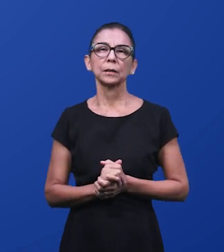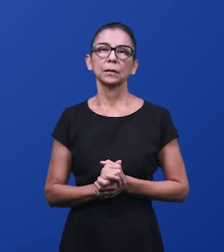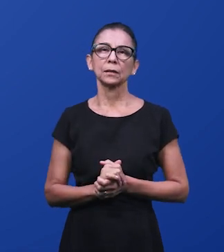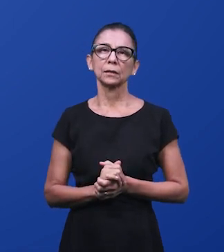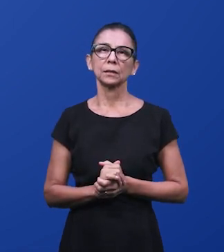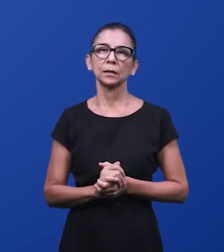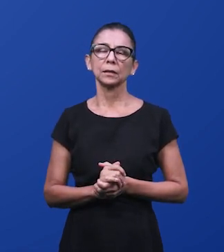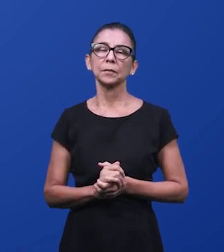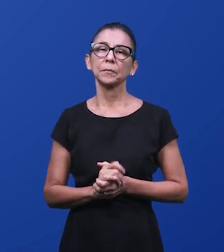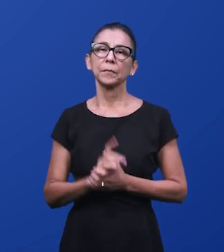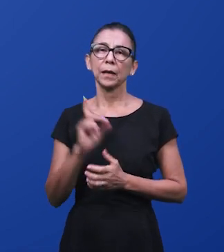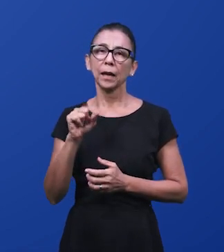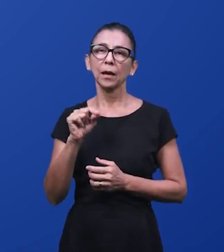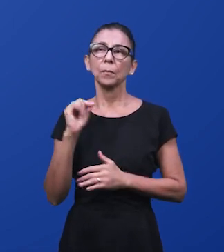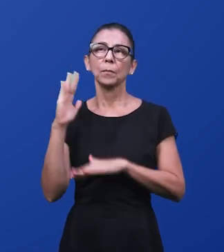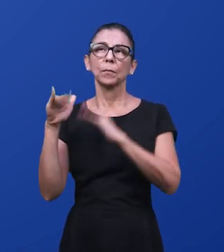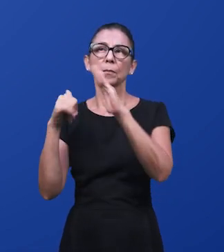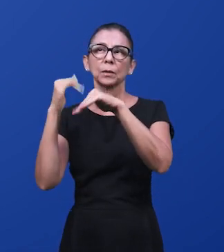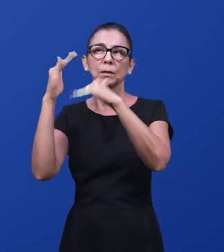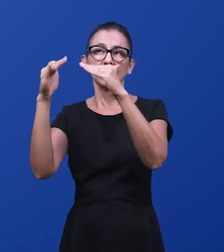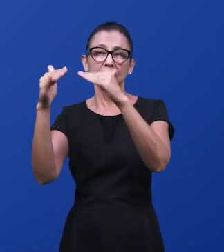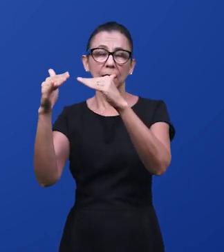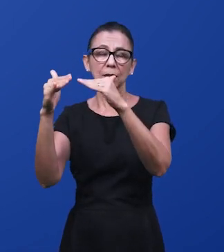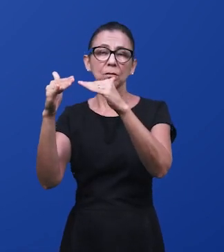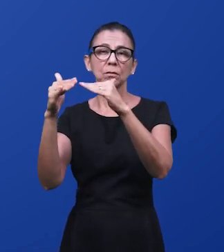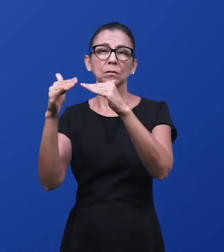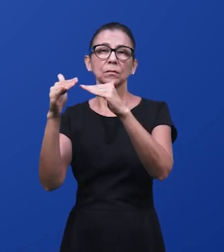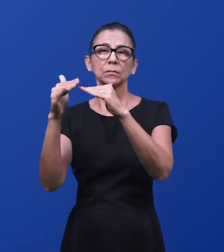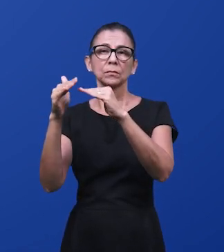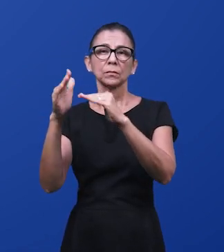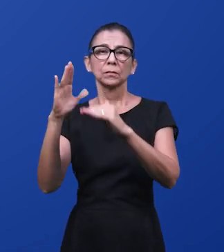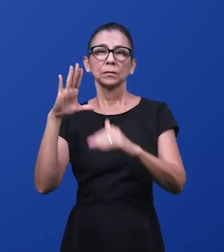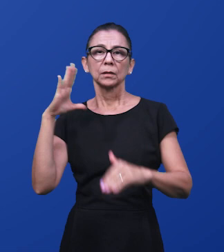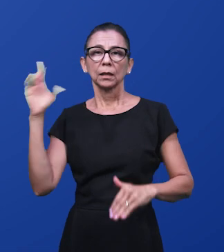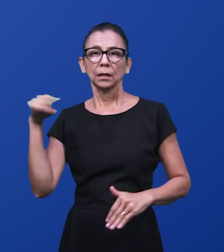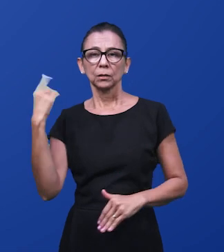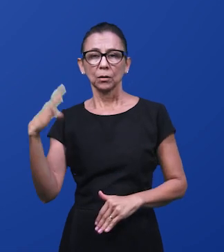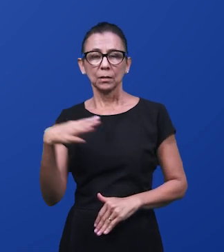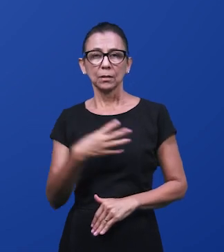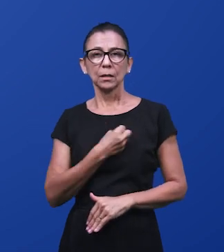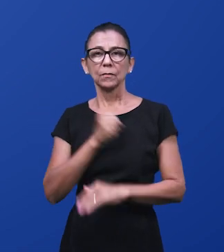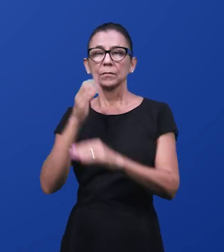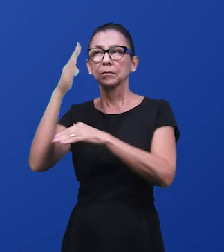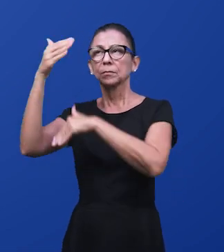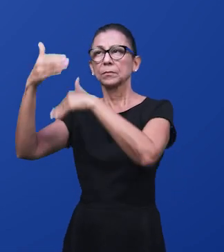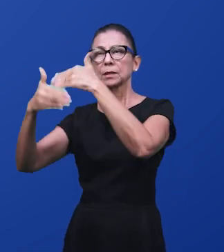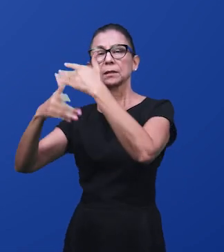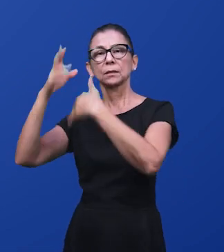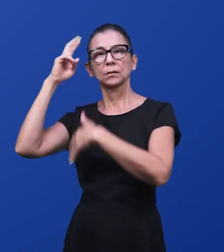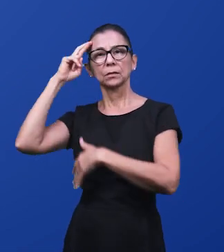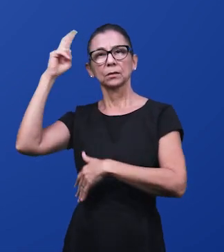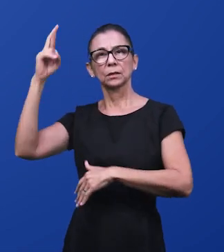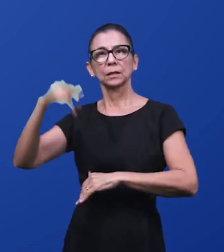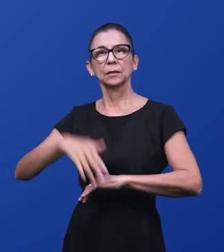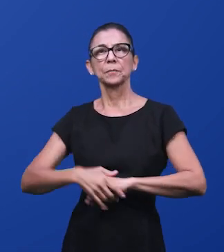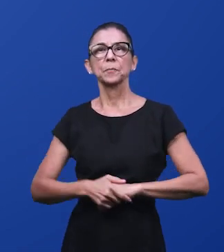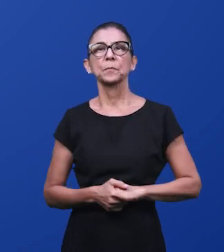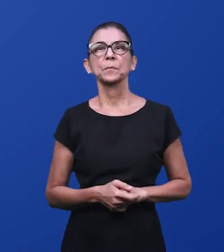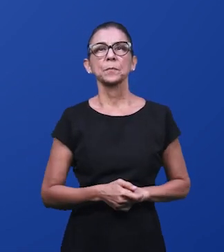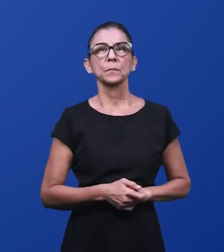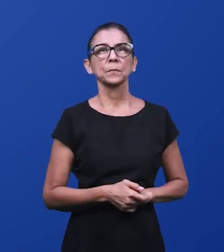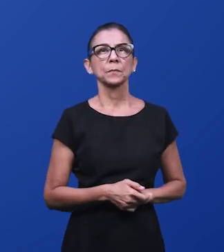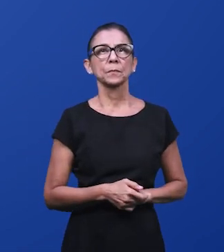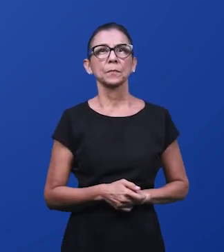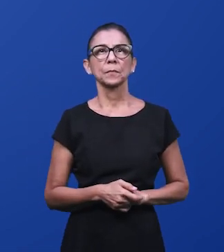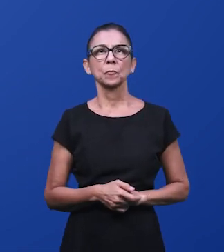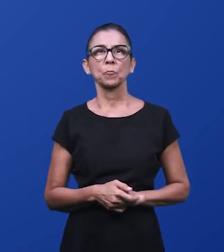somos salvos e nós então podemos estar no Santo dos Santos com o Senhor. Então toda a beleza provém dele e então só vai transparecer aquilo que é do